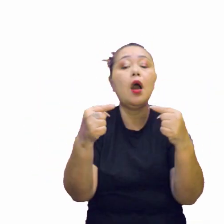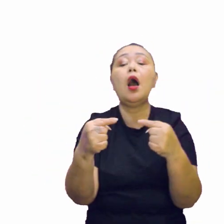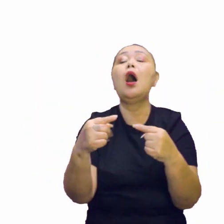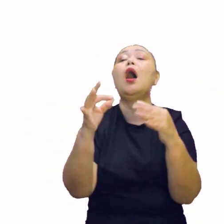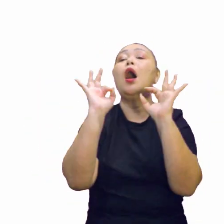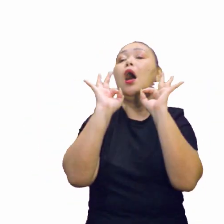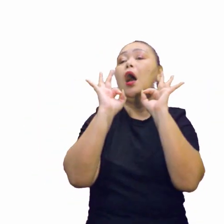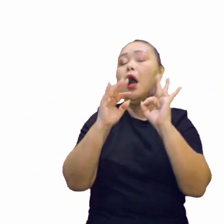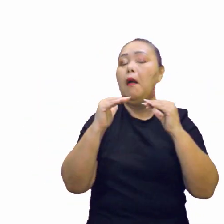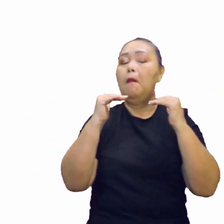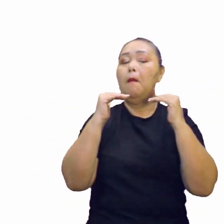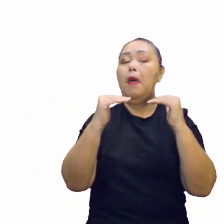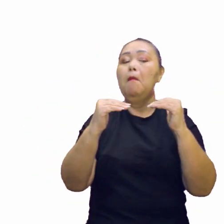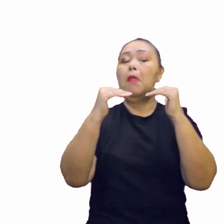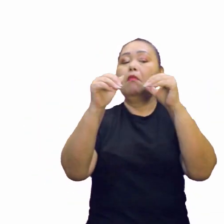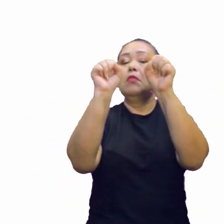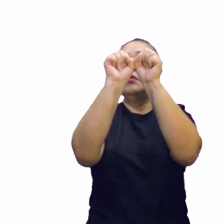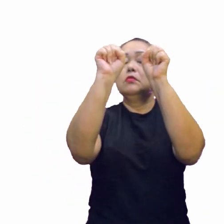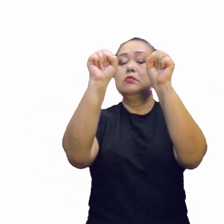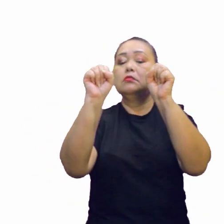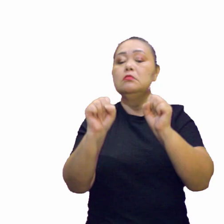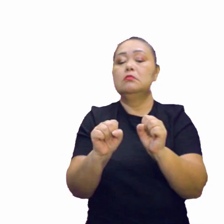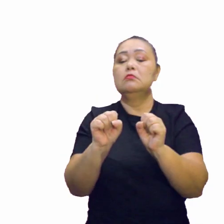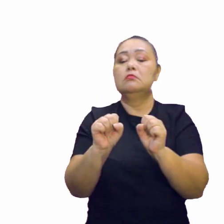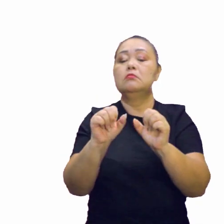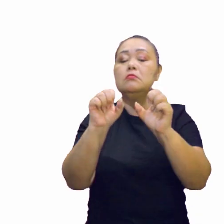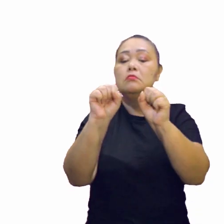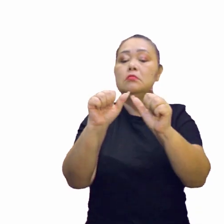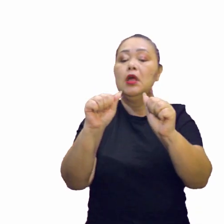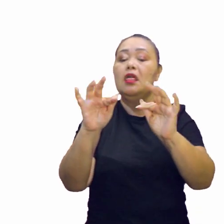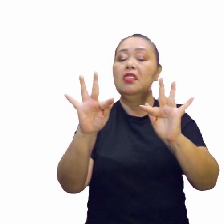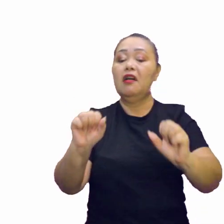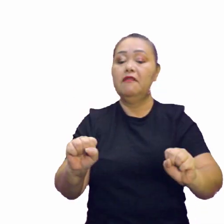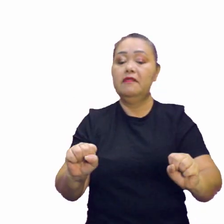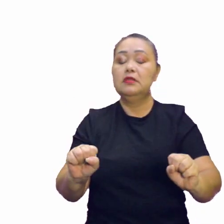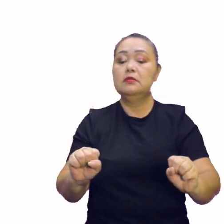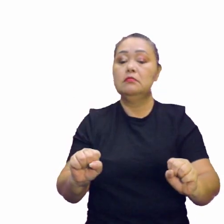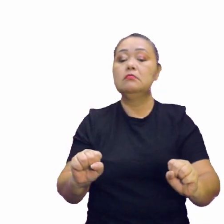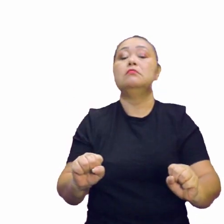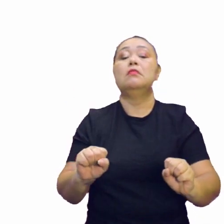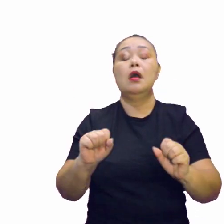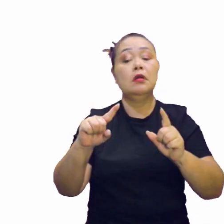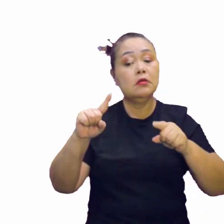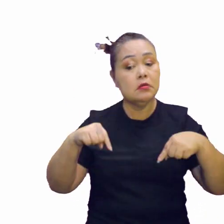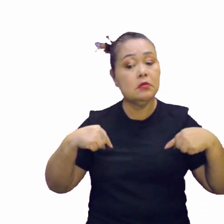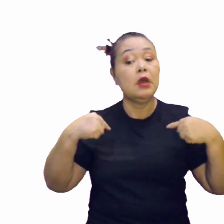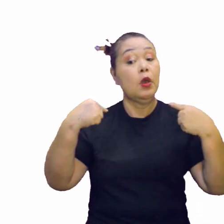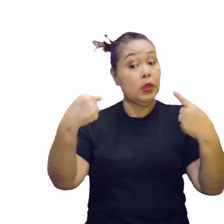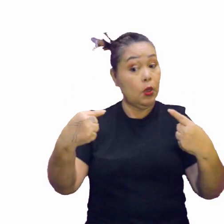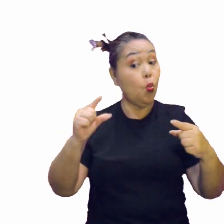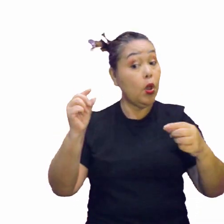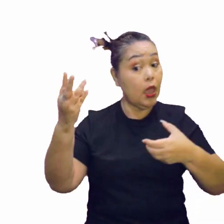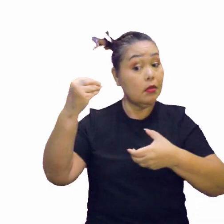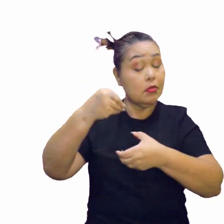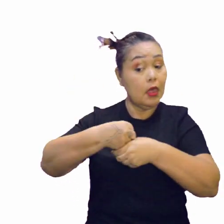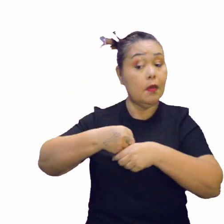um sistema SAFs que gera emprego,